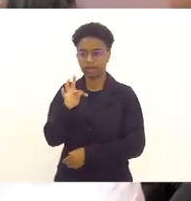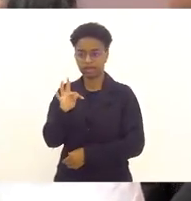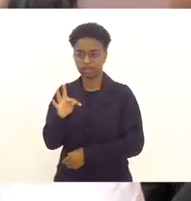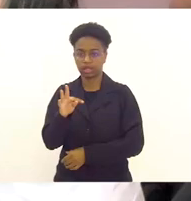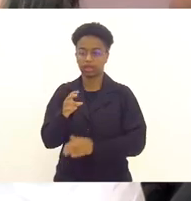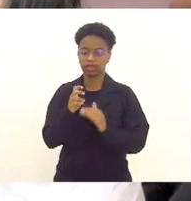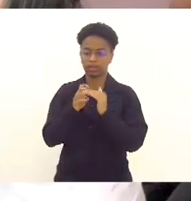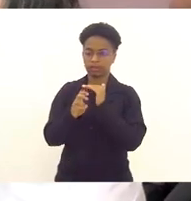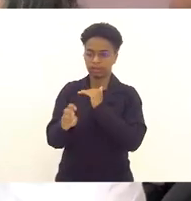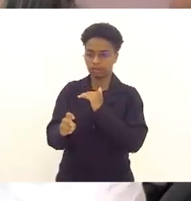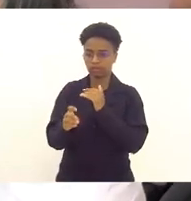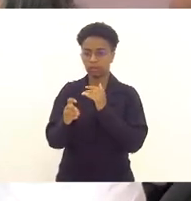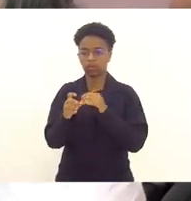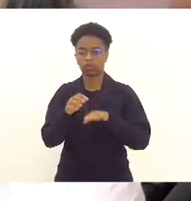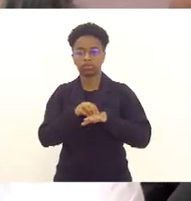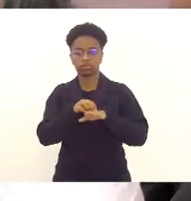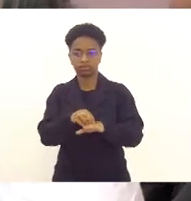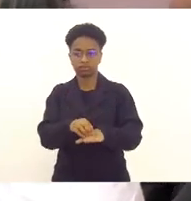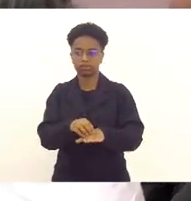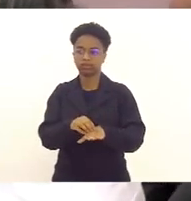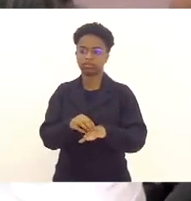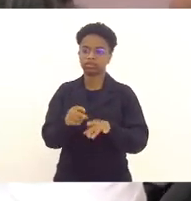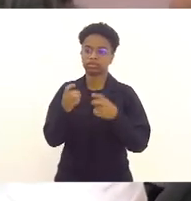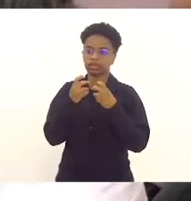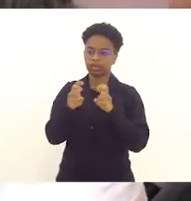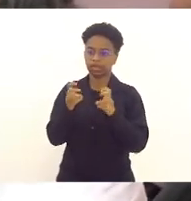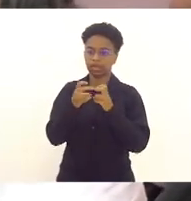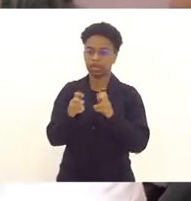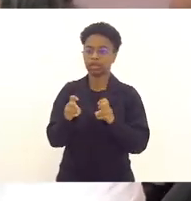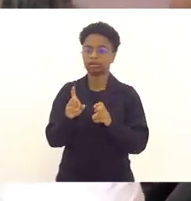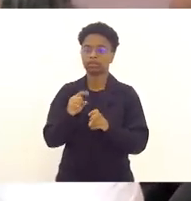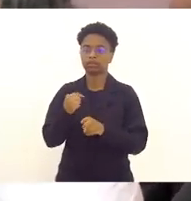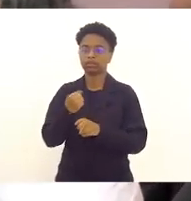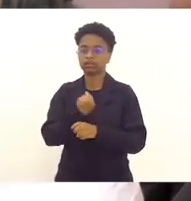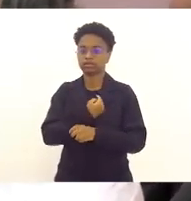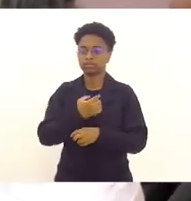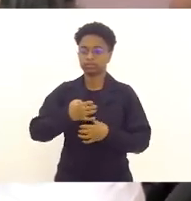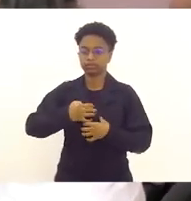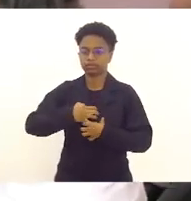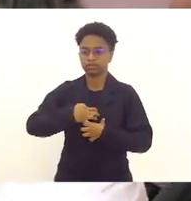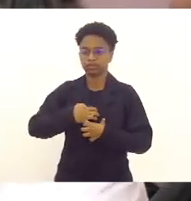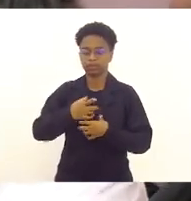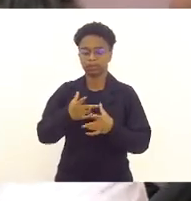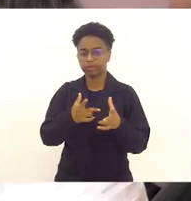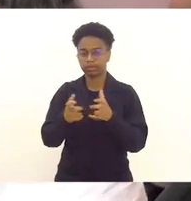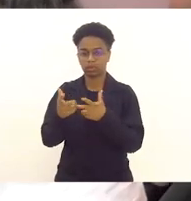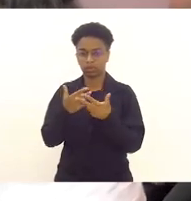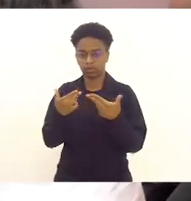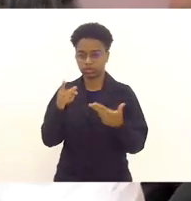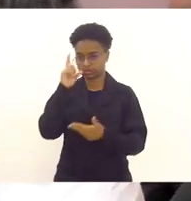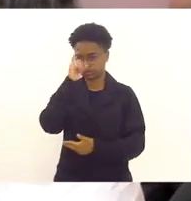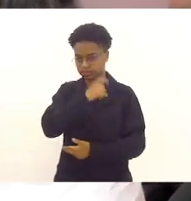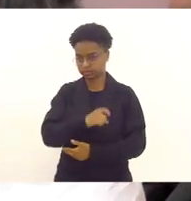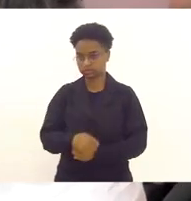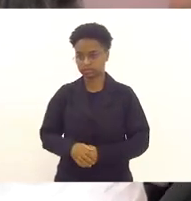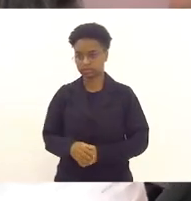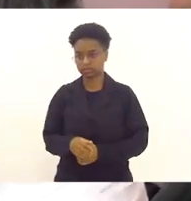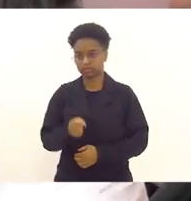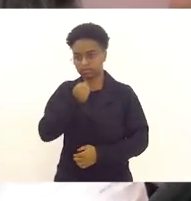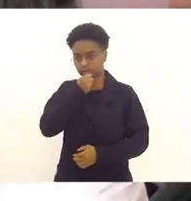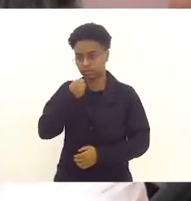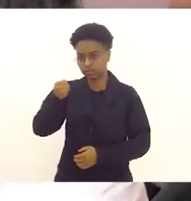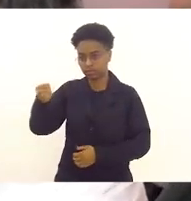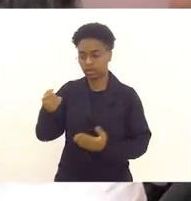metrô enfim a gente trens a gente tem uma situação extremamente delicada eu passo a fala agora